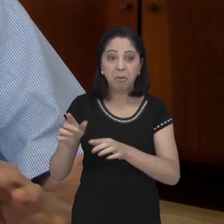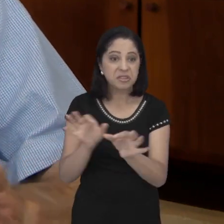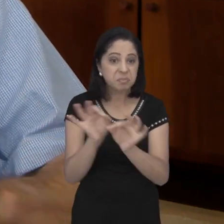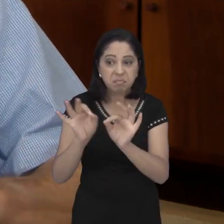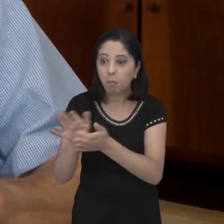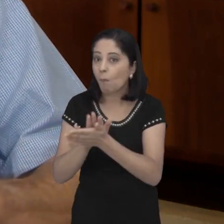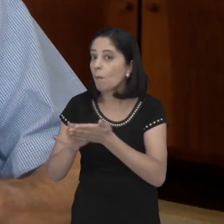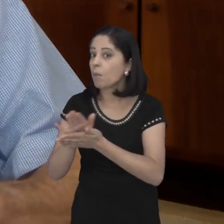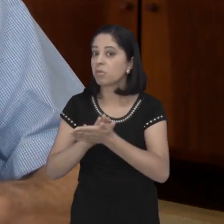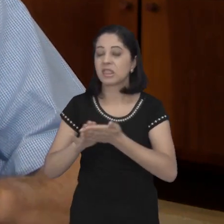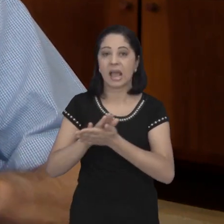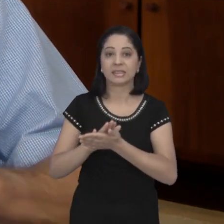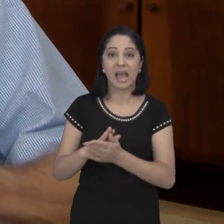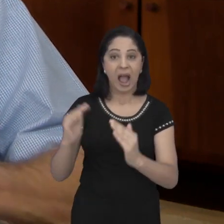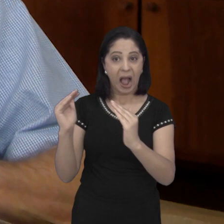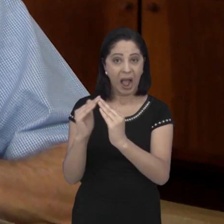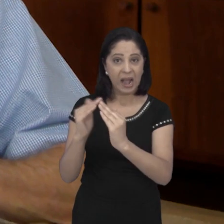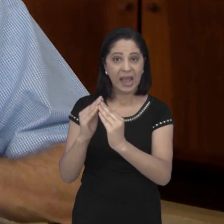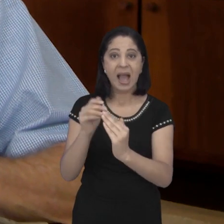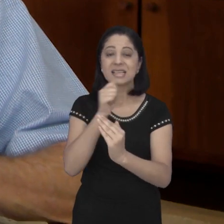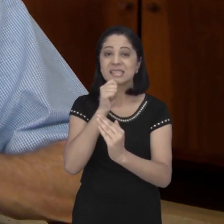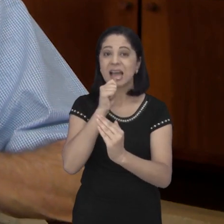que